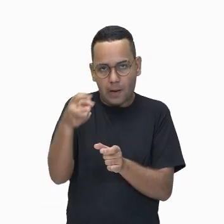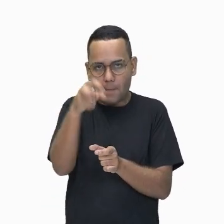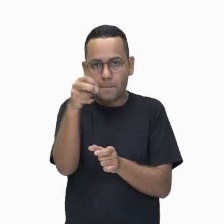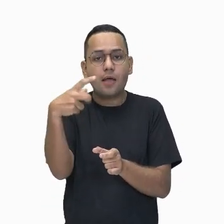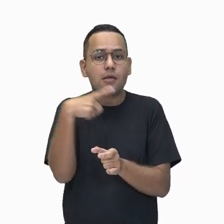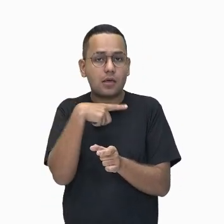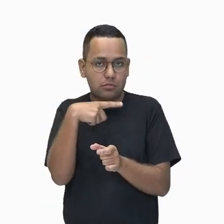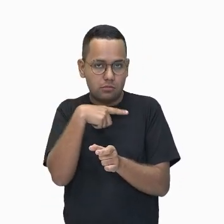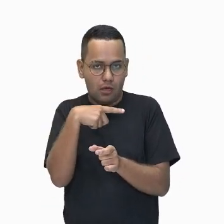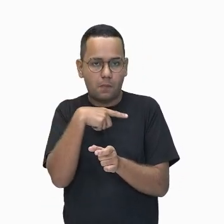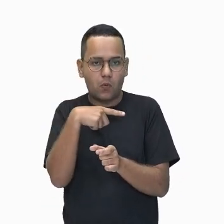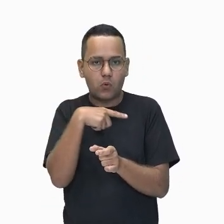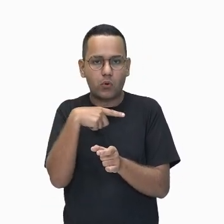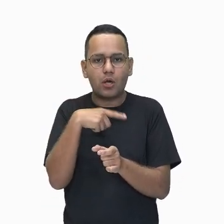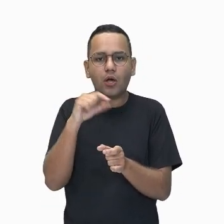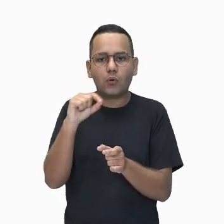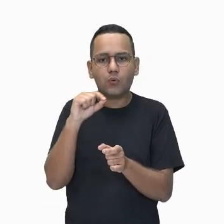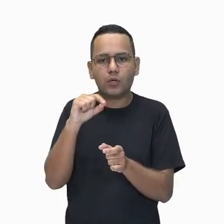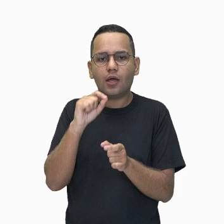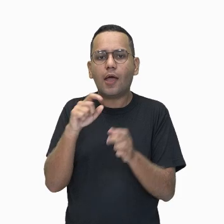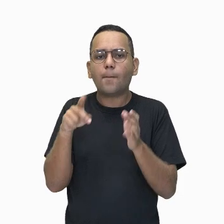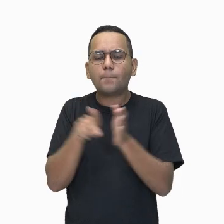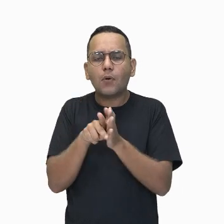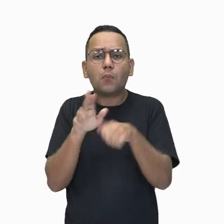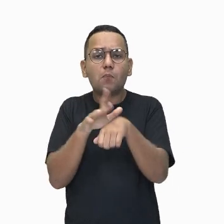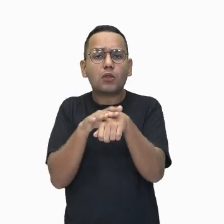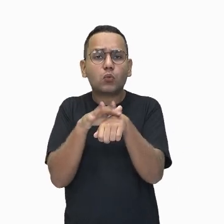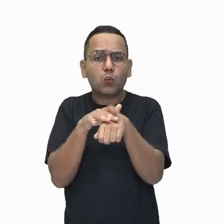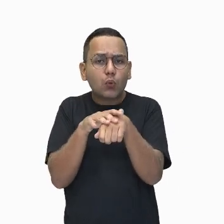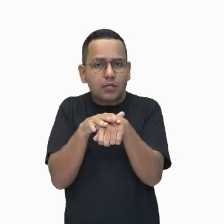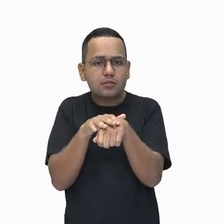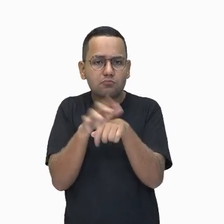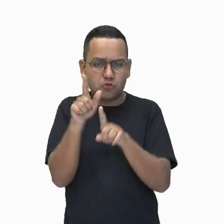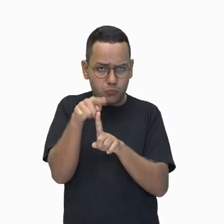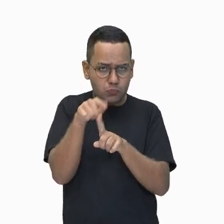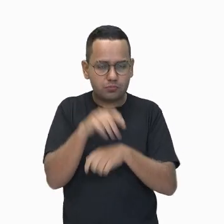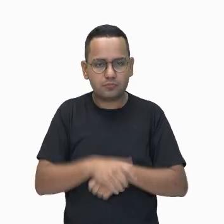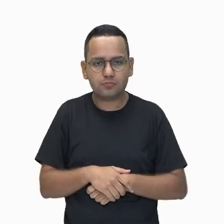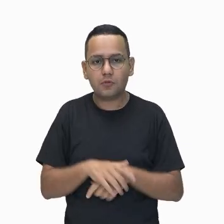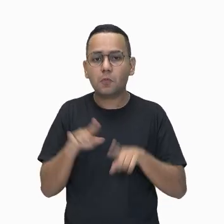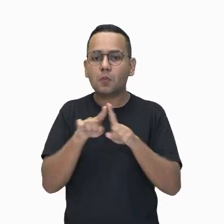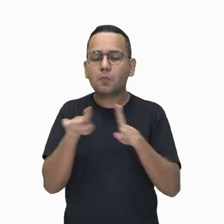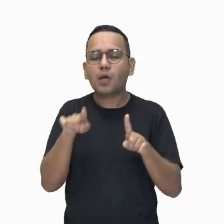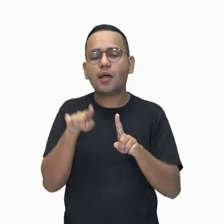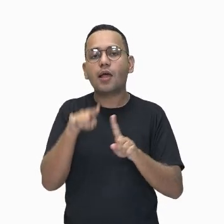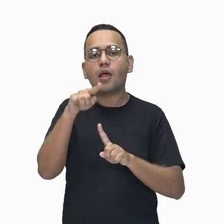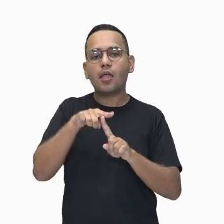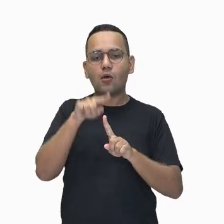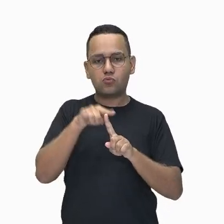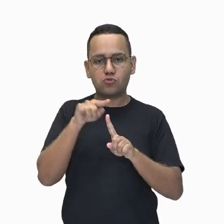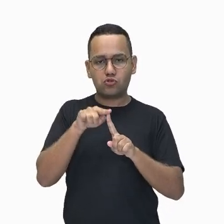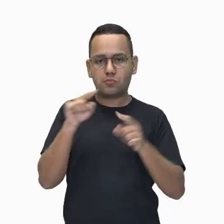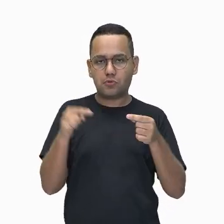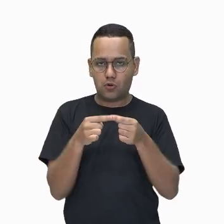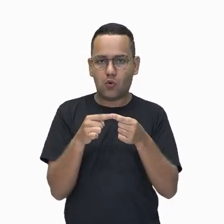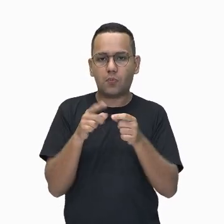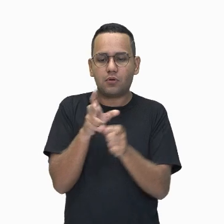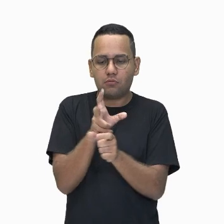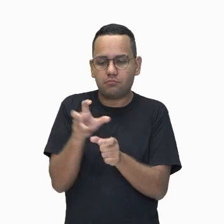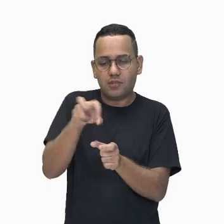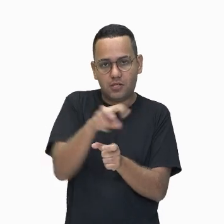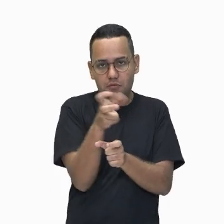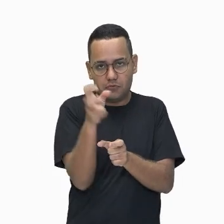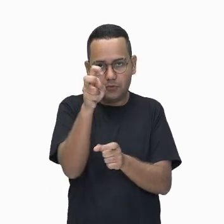corpo configura-se como uma patologia, uma doença. E essa é a definição de desvios